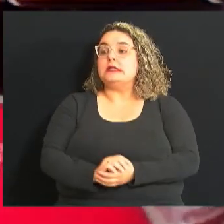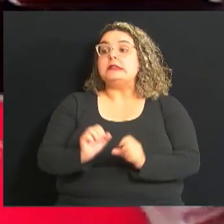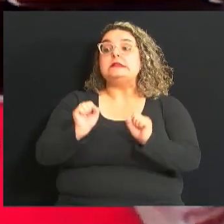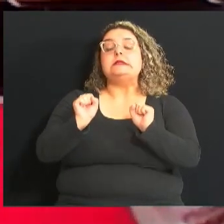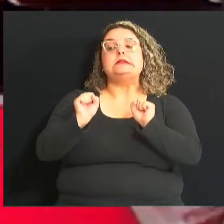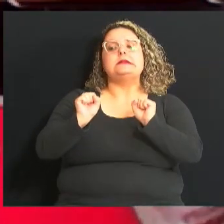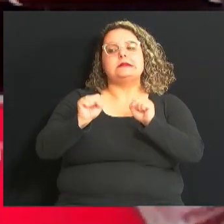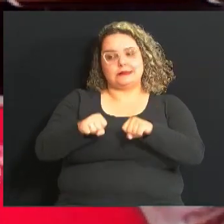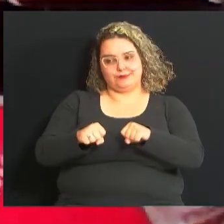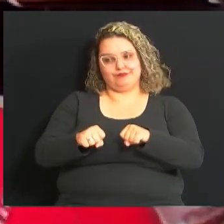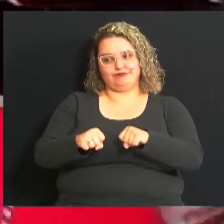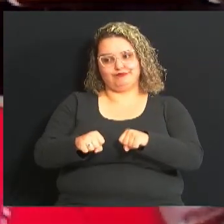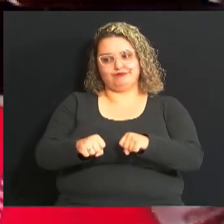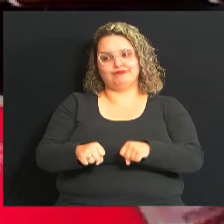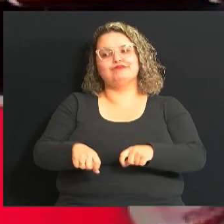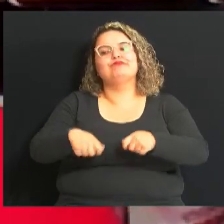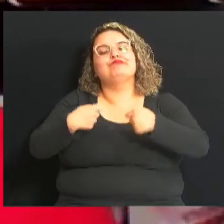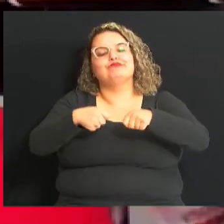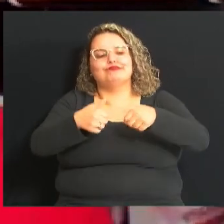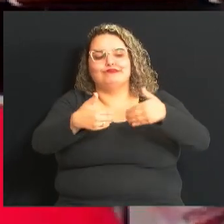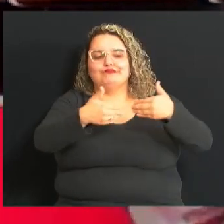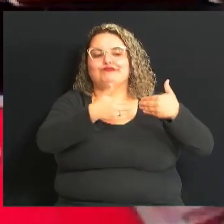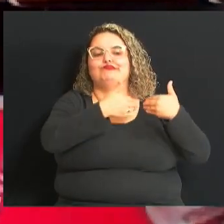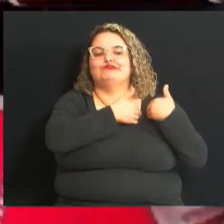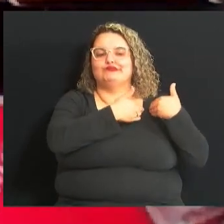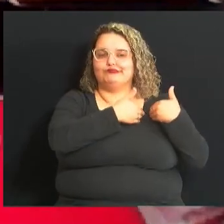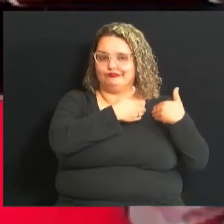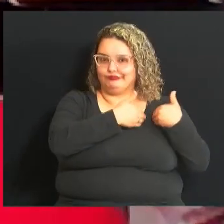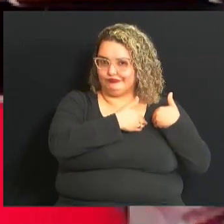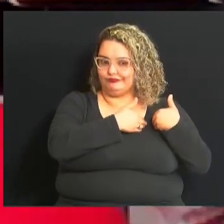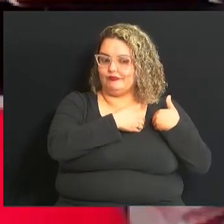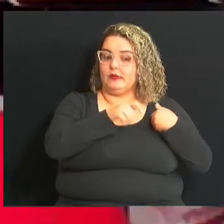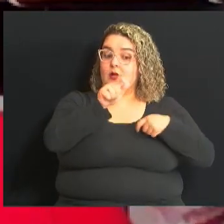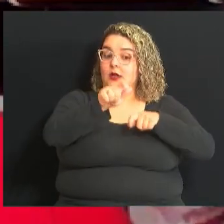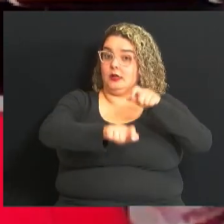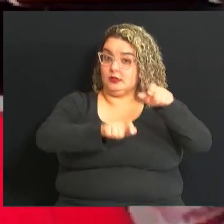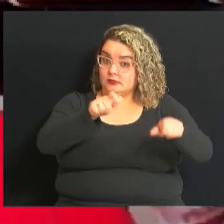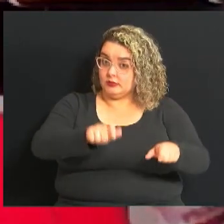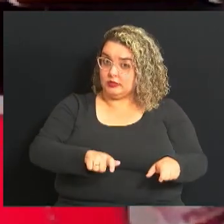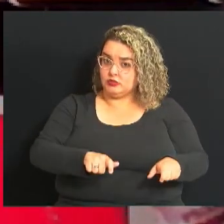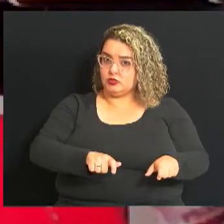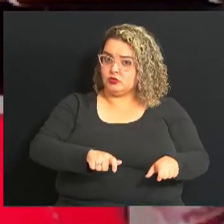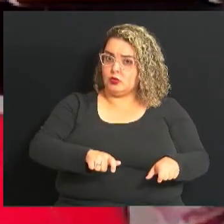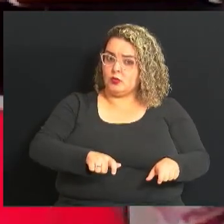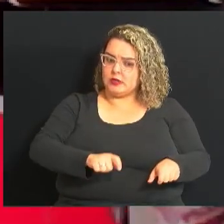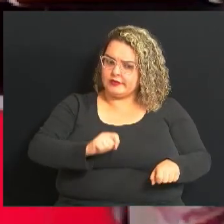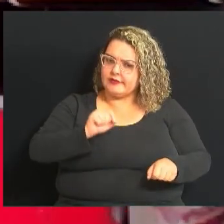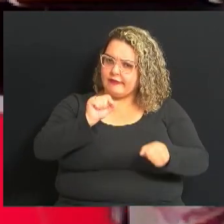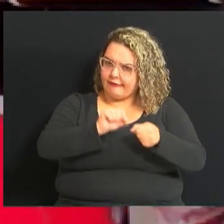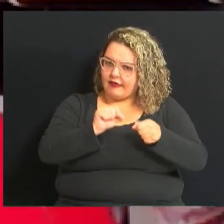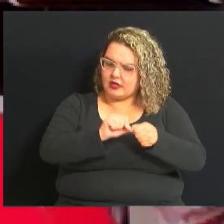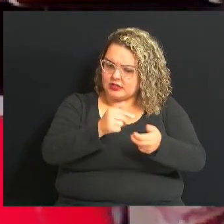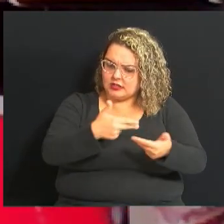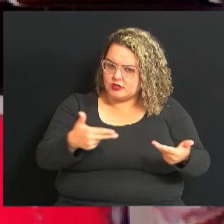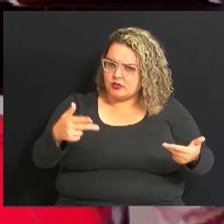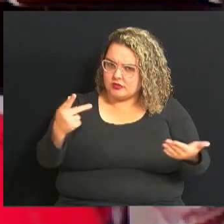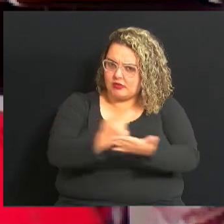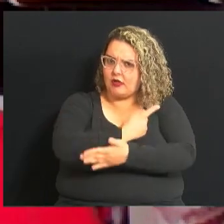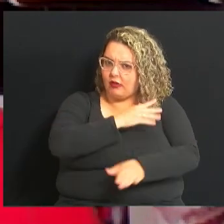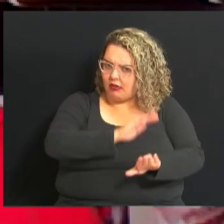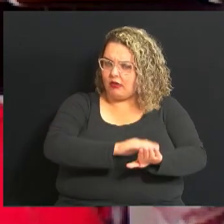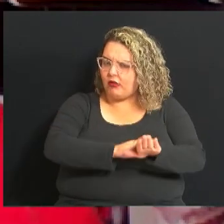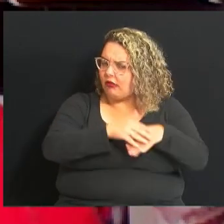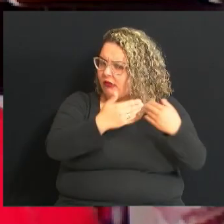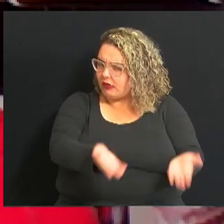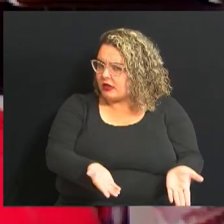temos que responsabilizar os agressores pelos seus atos. Um dos motivos